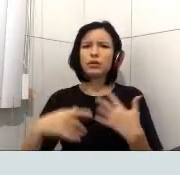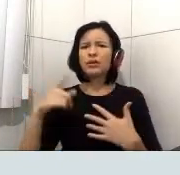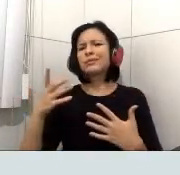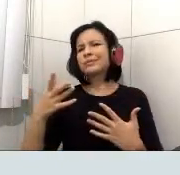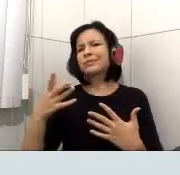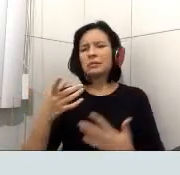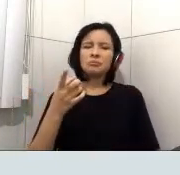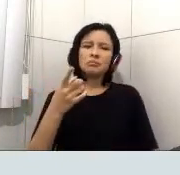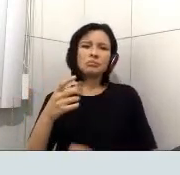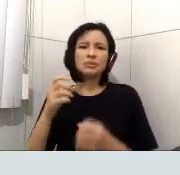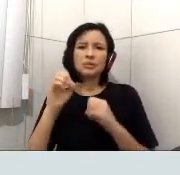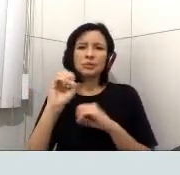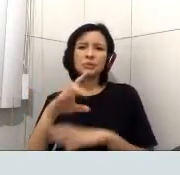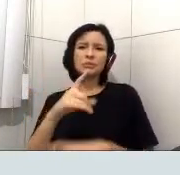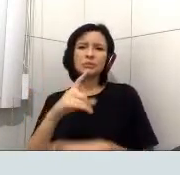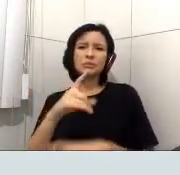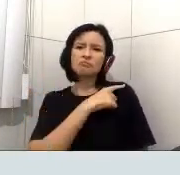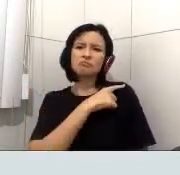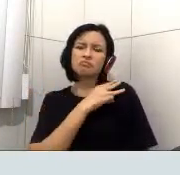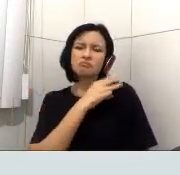médio, em algumas séries.